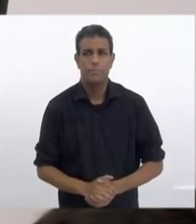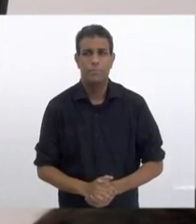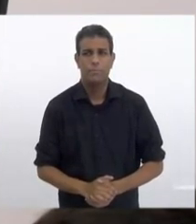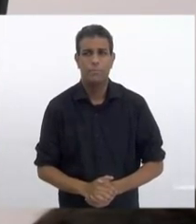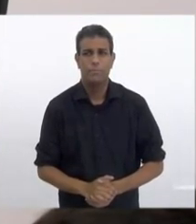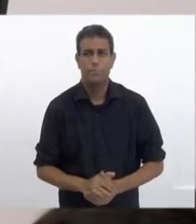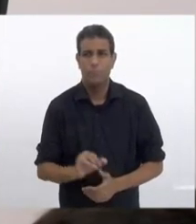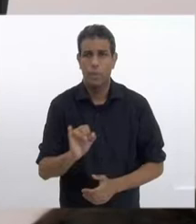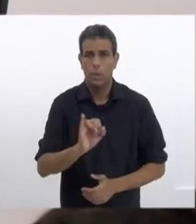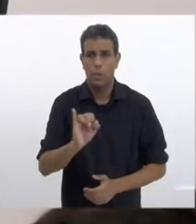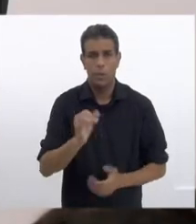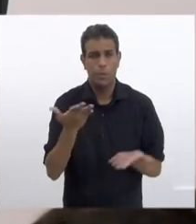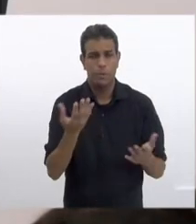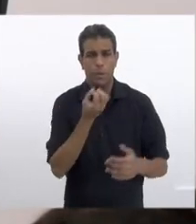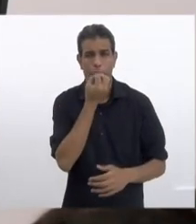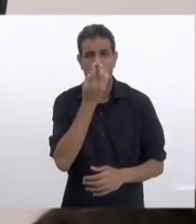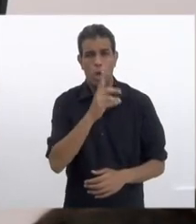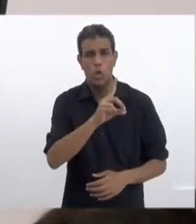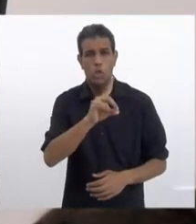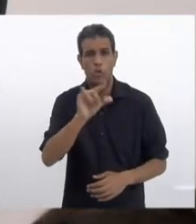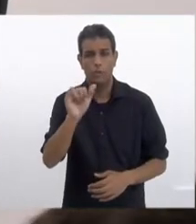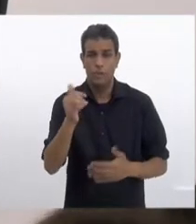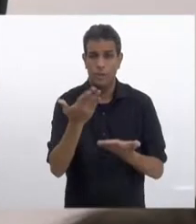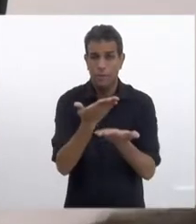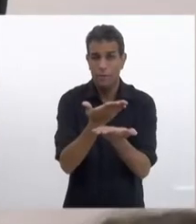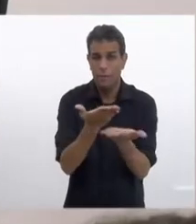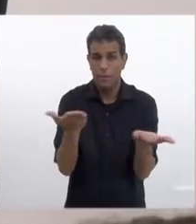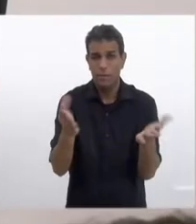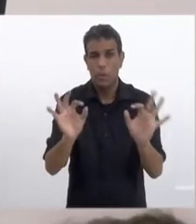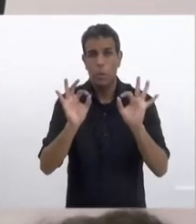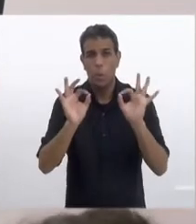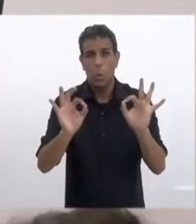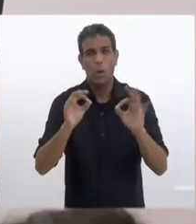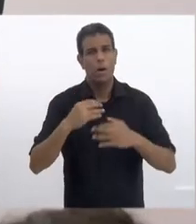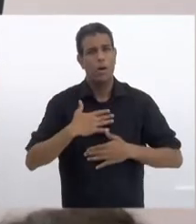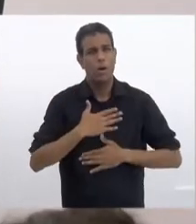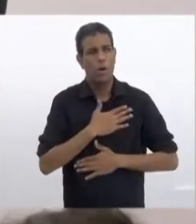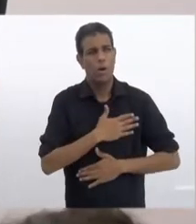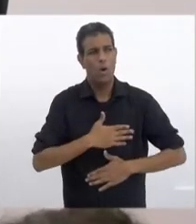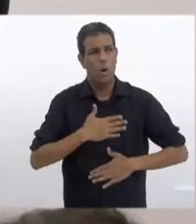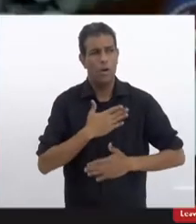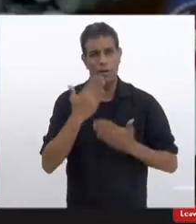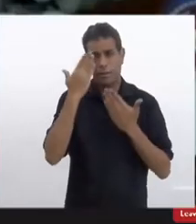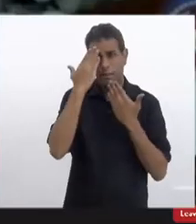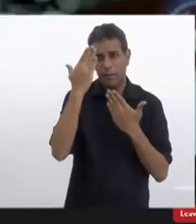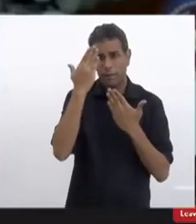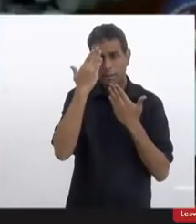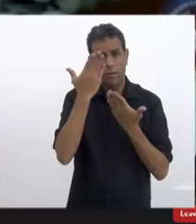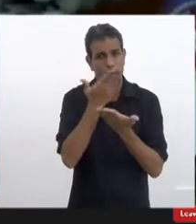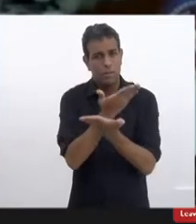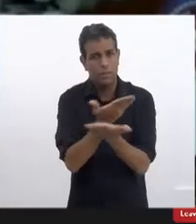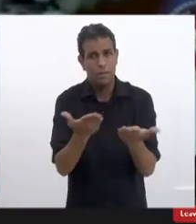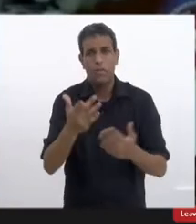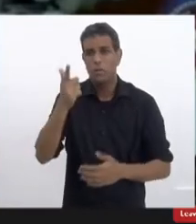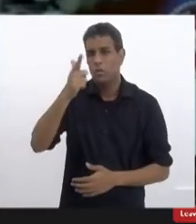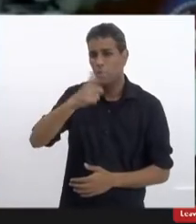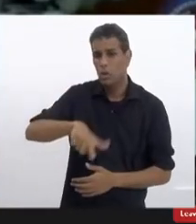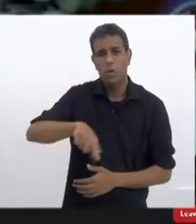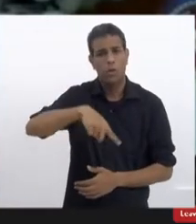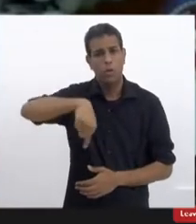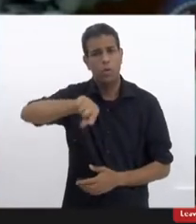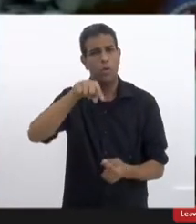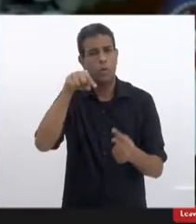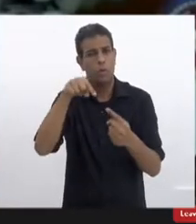Oi. Bom dia. Bom dia. Eu gostaria de agradecer mais uma vez